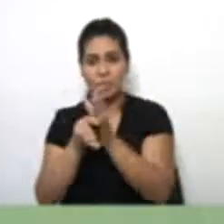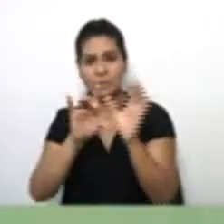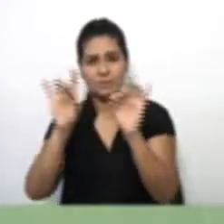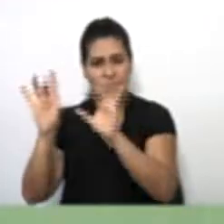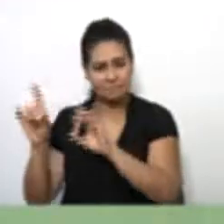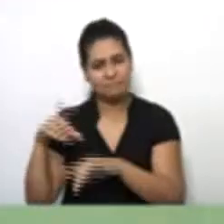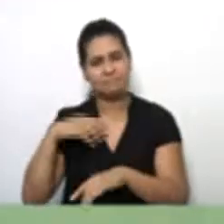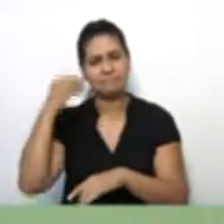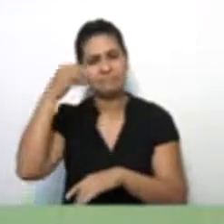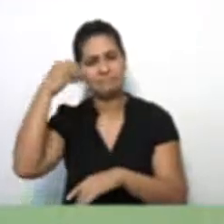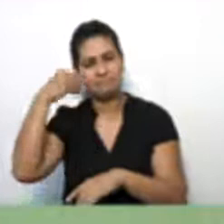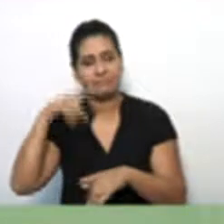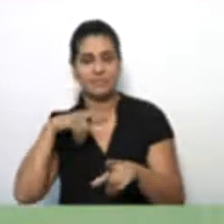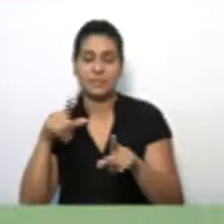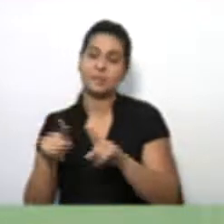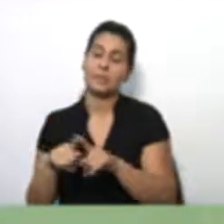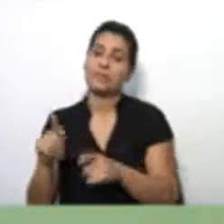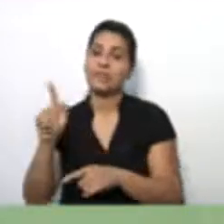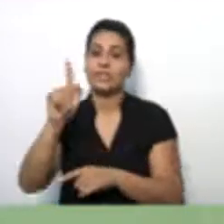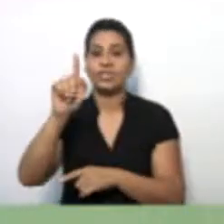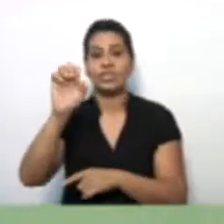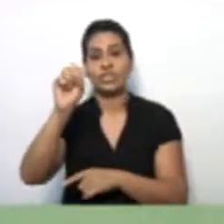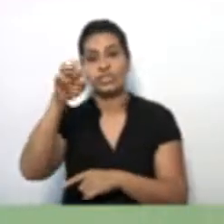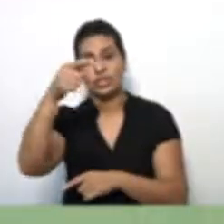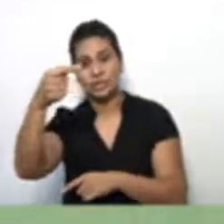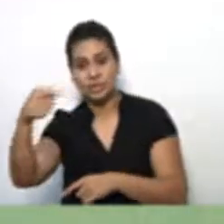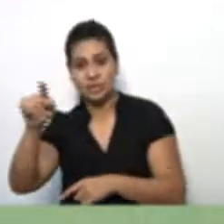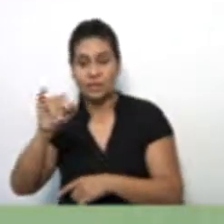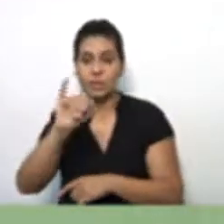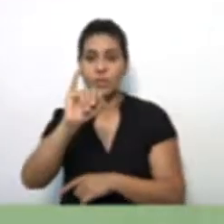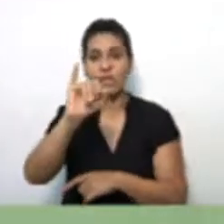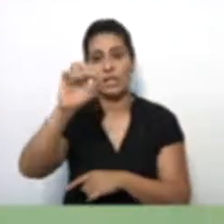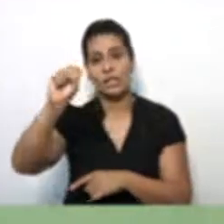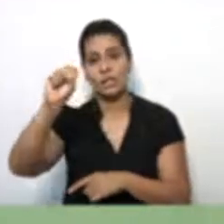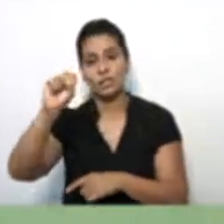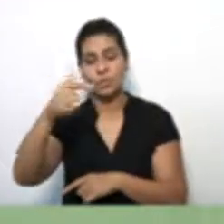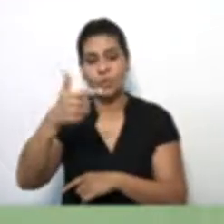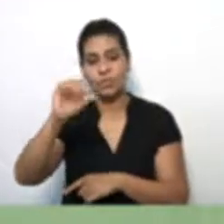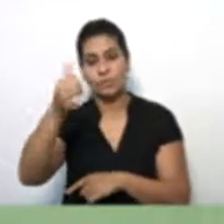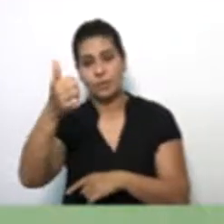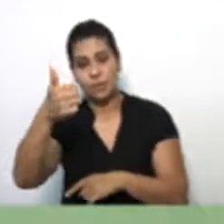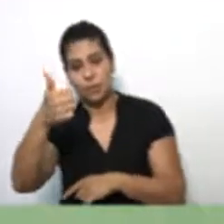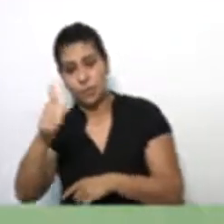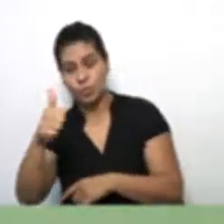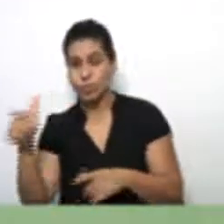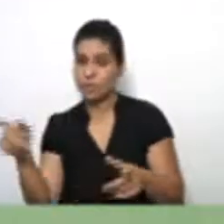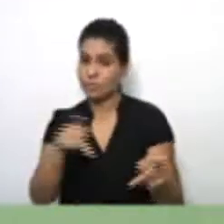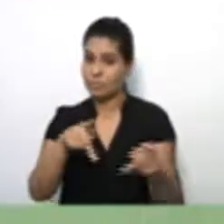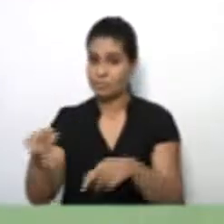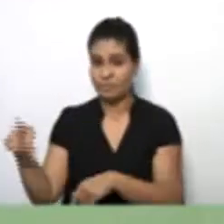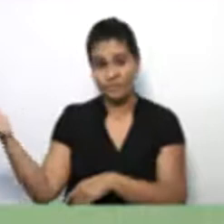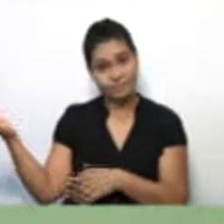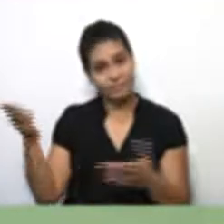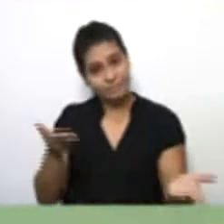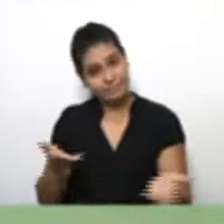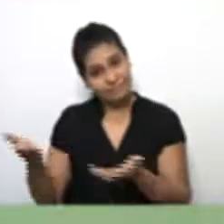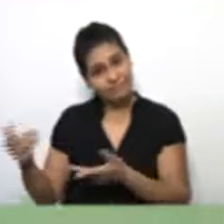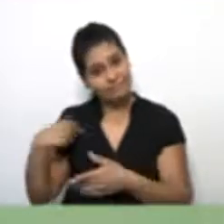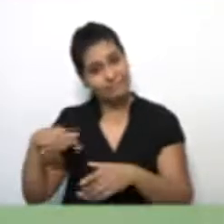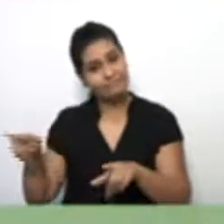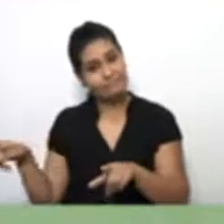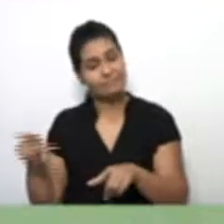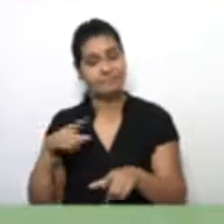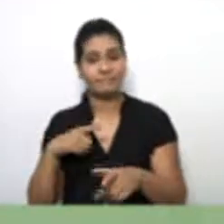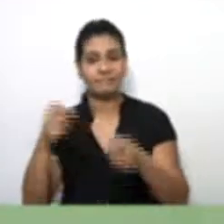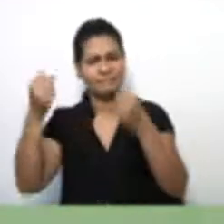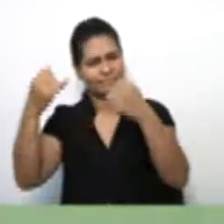tenho experiências aí nas áreas de gestão da qualidade, ISO 9001 e planejamento estratégico. Meu amigo professor Everton, também Everton,